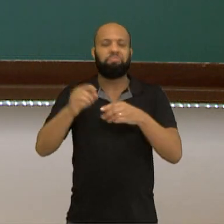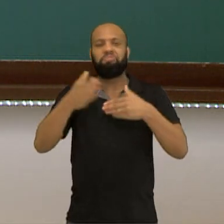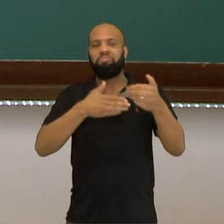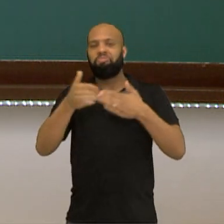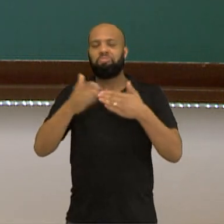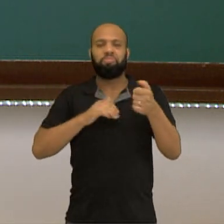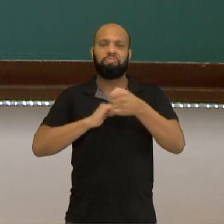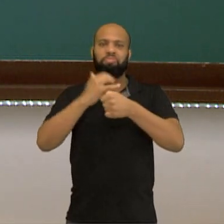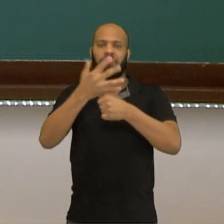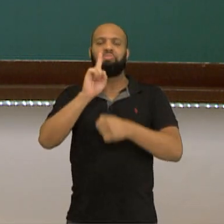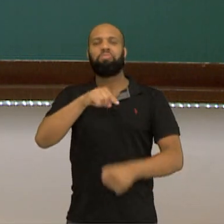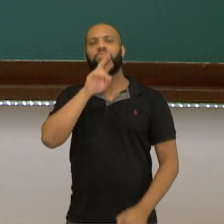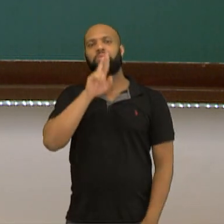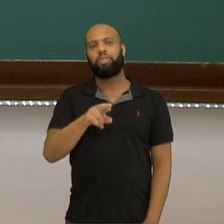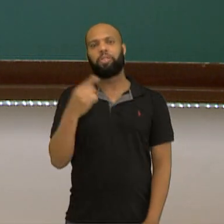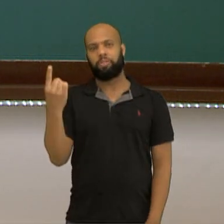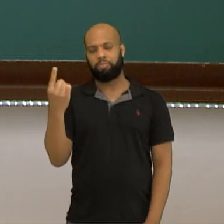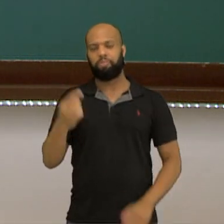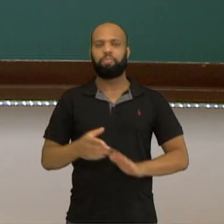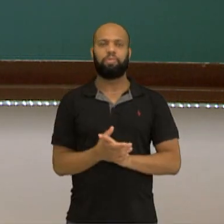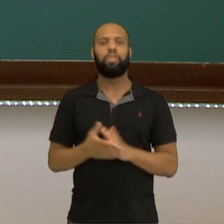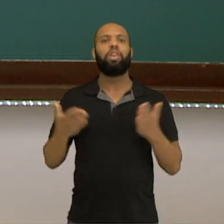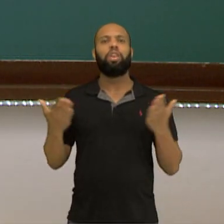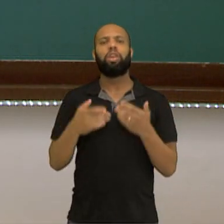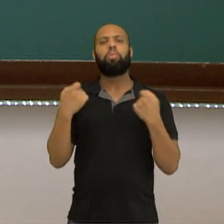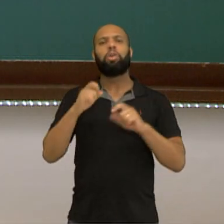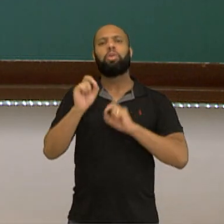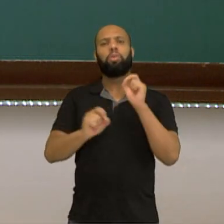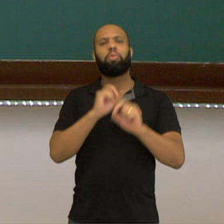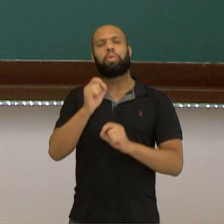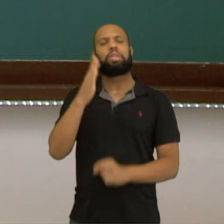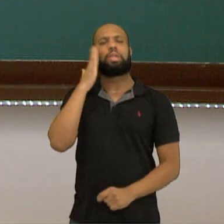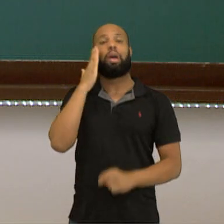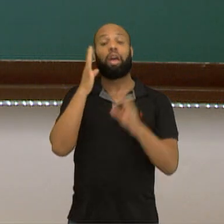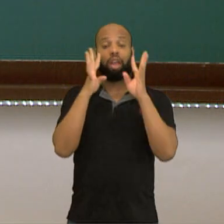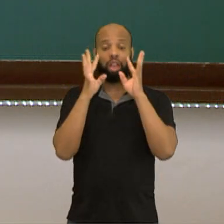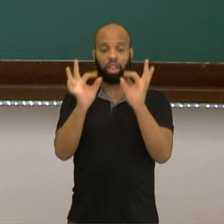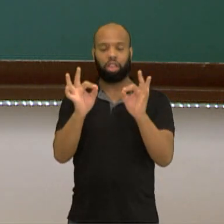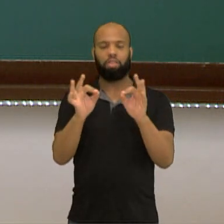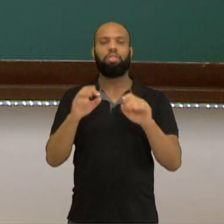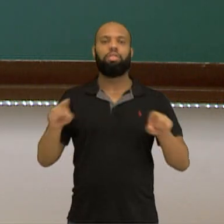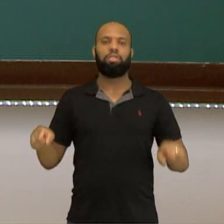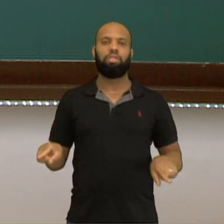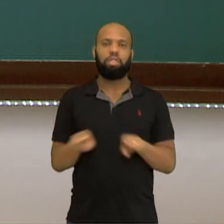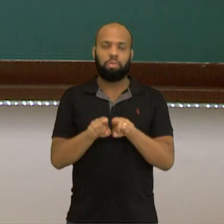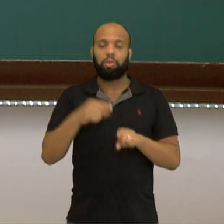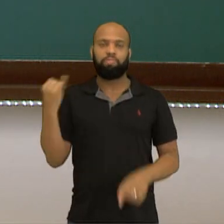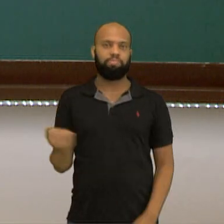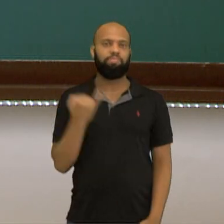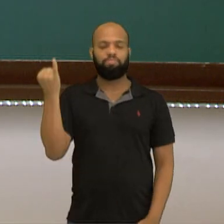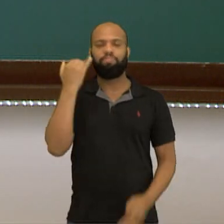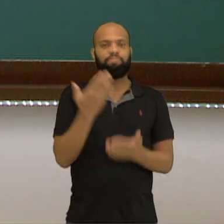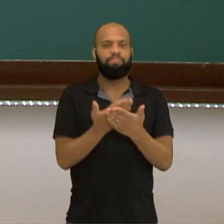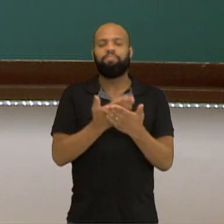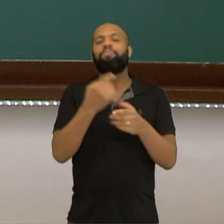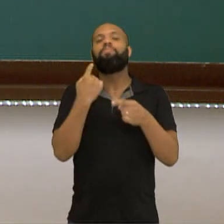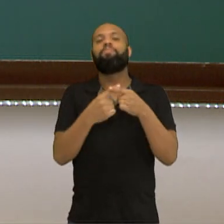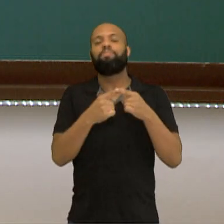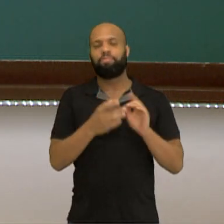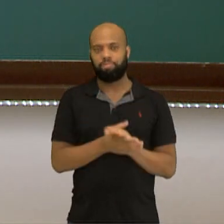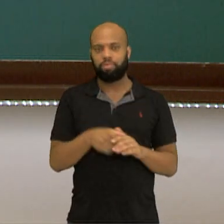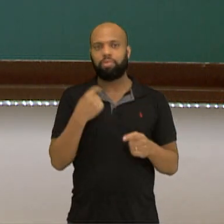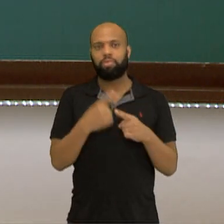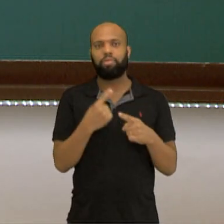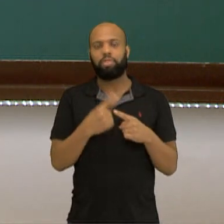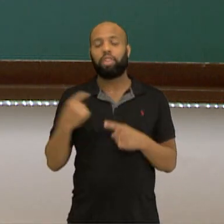expoente vai dar sempre 1. O que que a gente precisa ter muita atenção e por que que essa aula é tão importante? Porque a